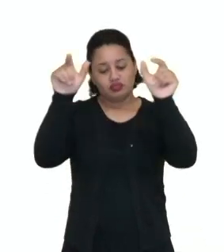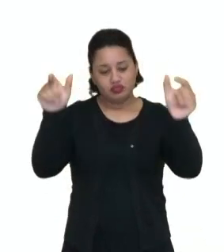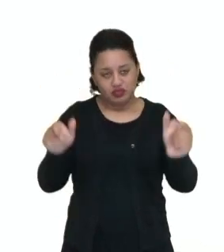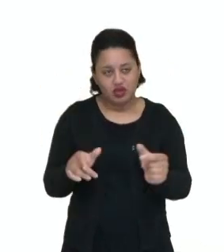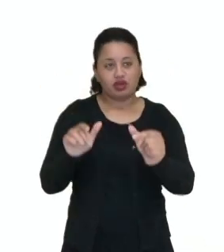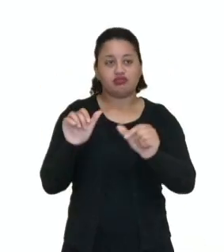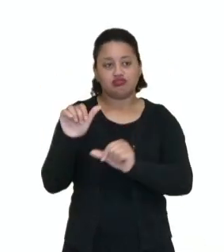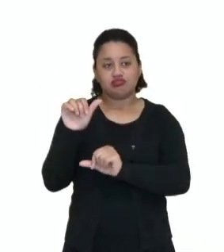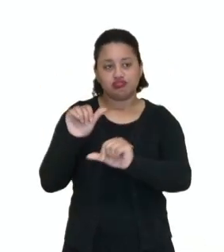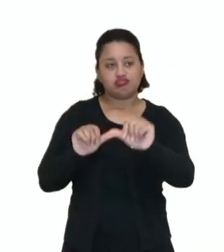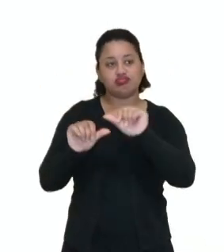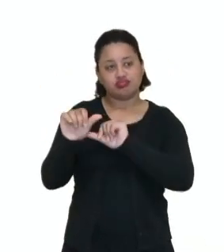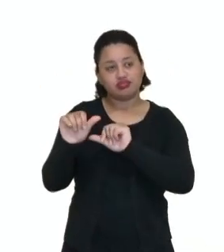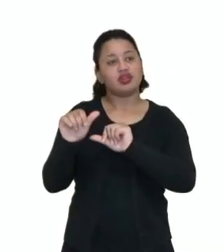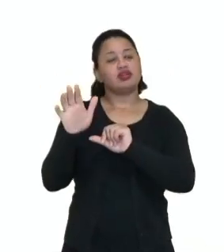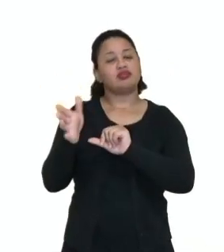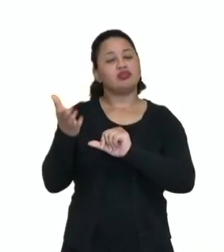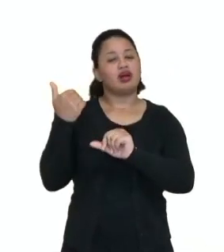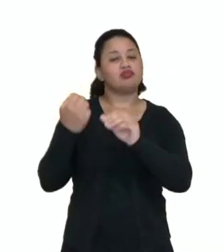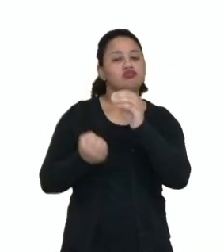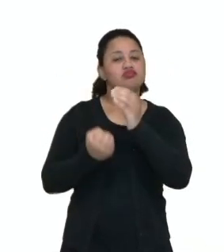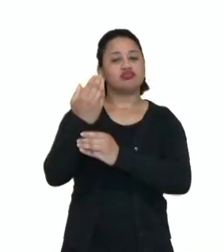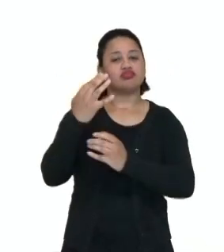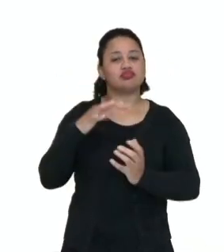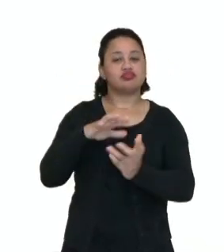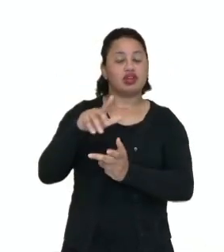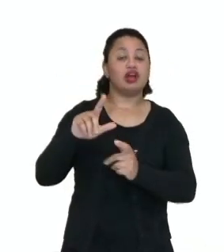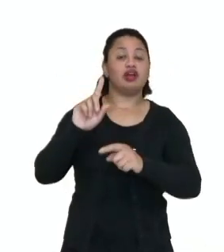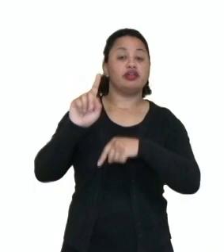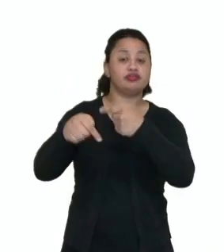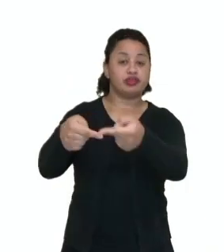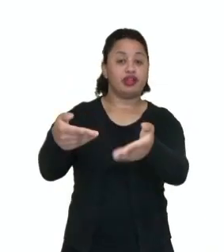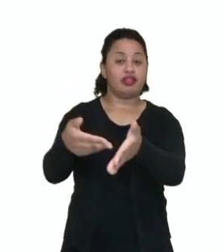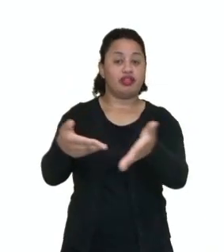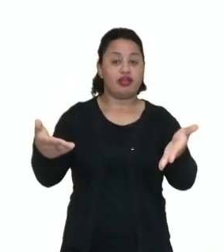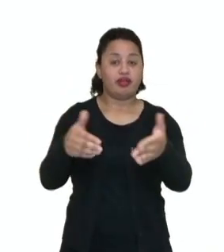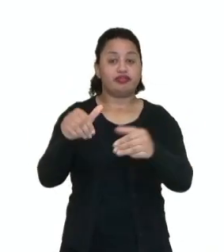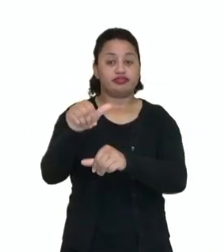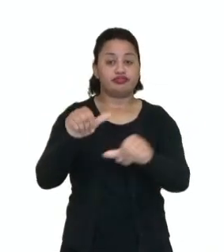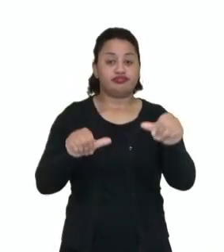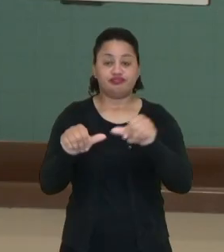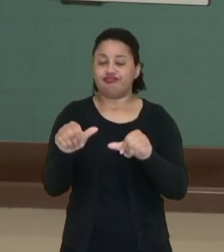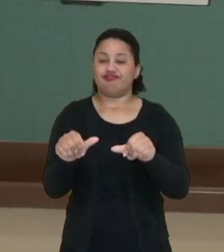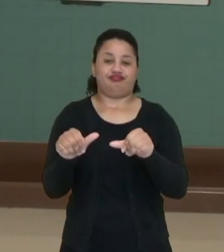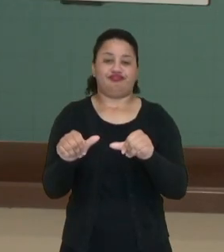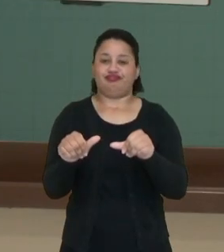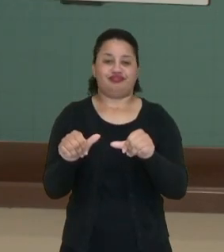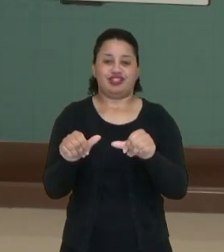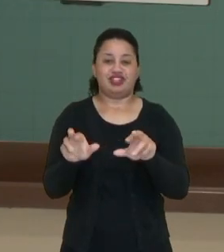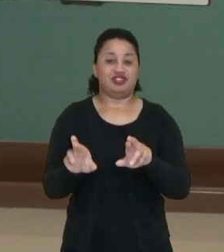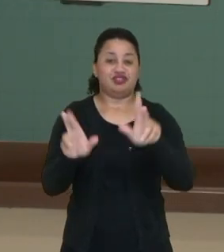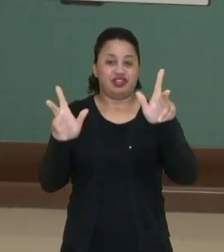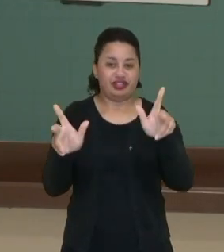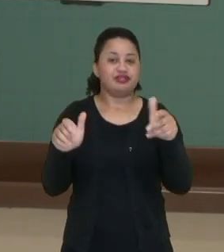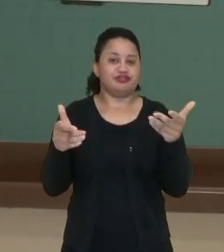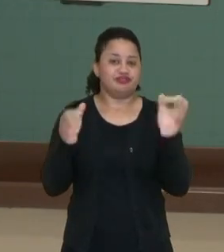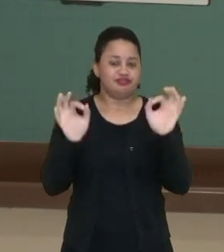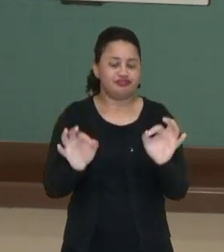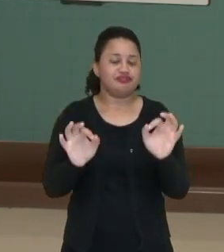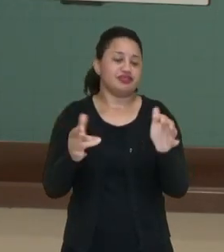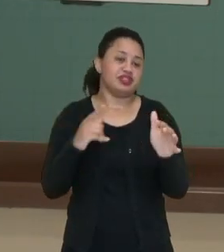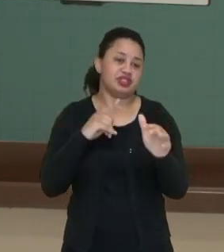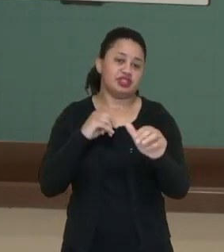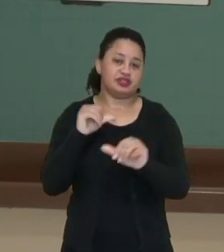foi modificada desde a formação do planeta, ou seja, não era a mesma coisa, né? Então teve